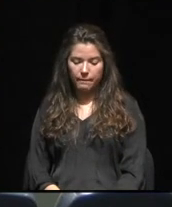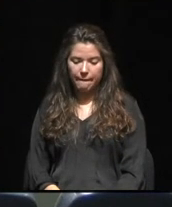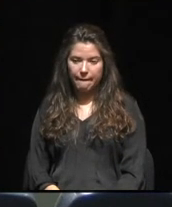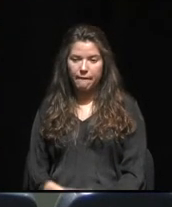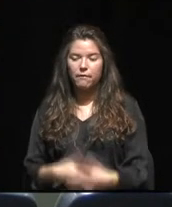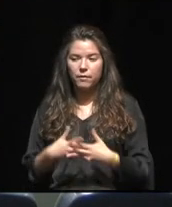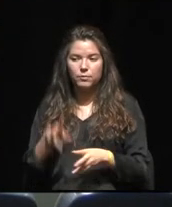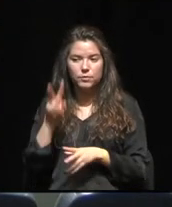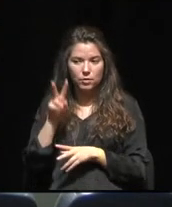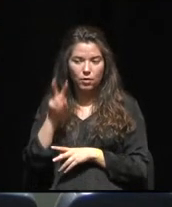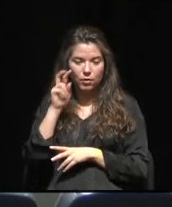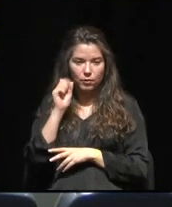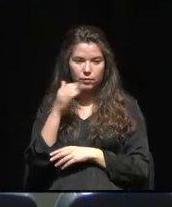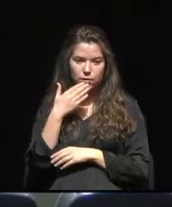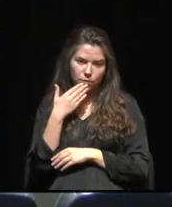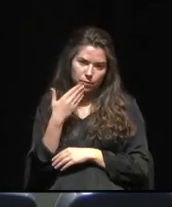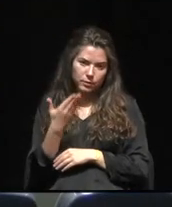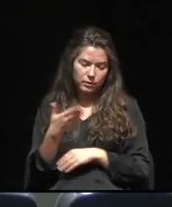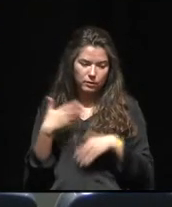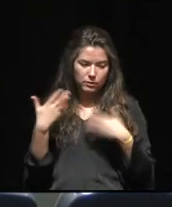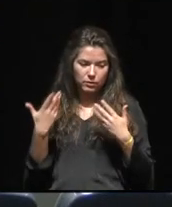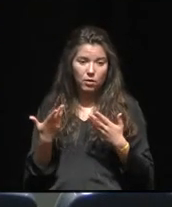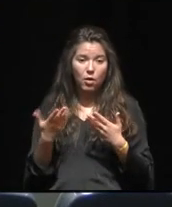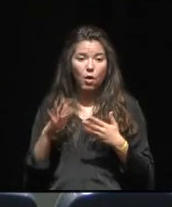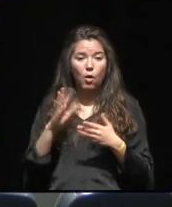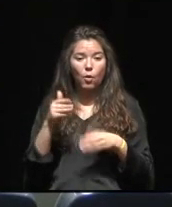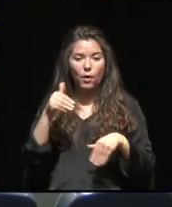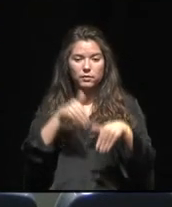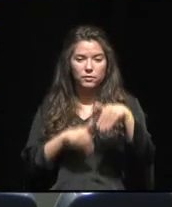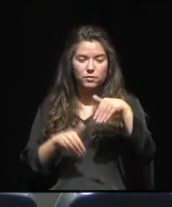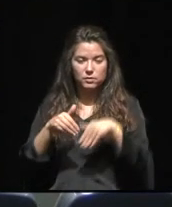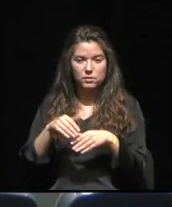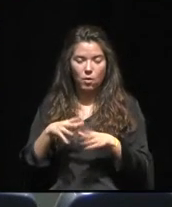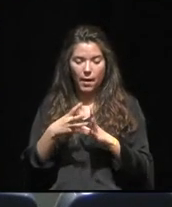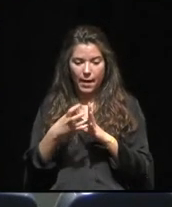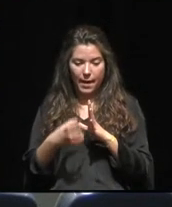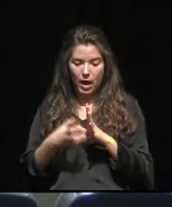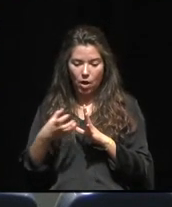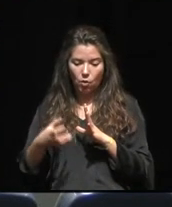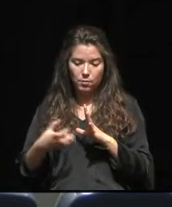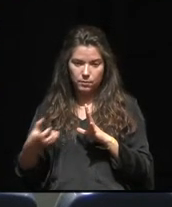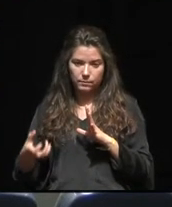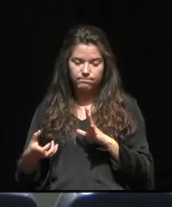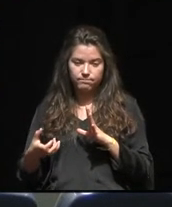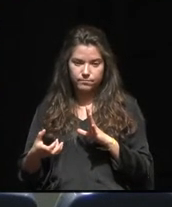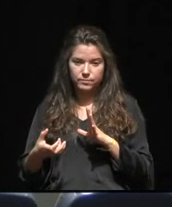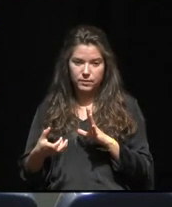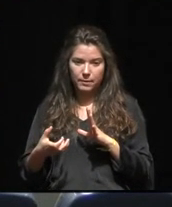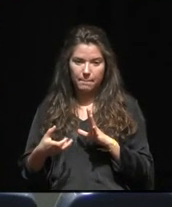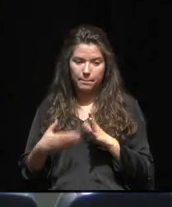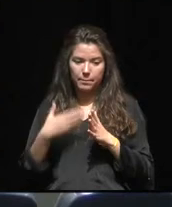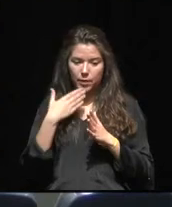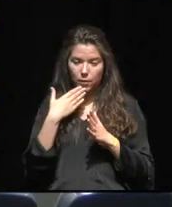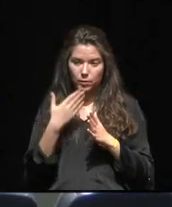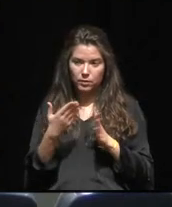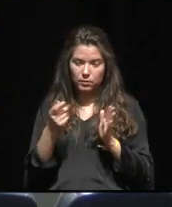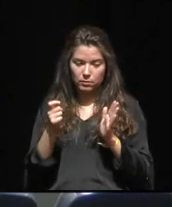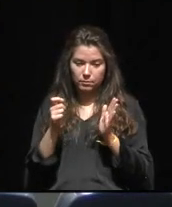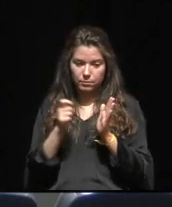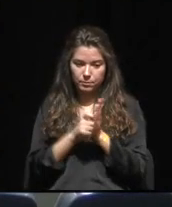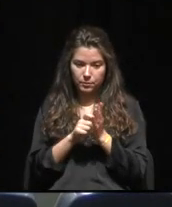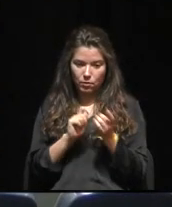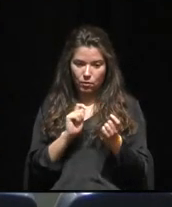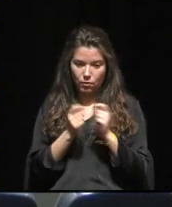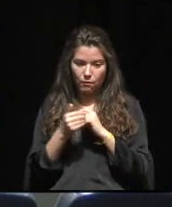Vamos ouvir Qual é o seu pedido só para durante a votação É muito complicado estar é para fazer uma alteração ao ponto dois que vai ser